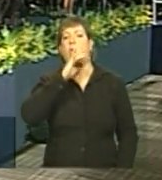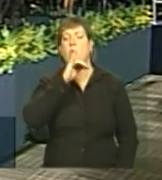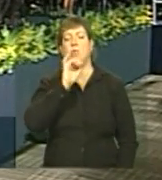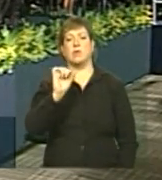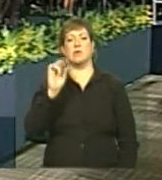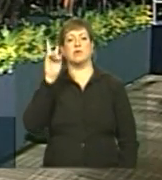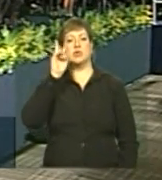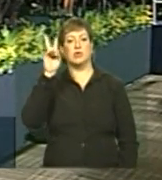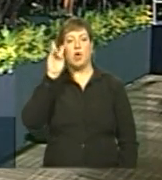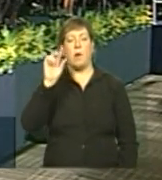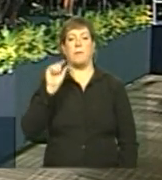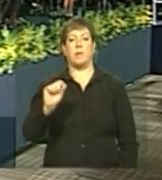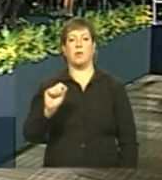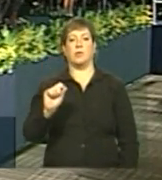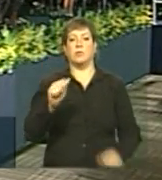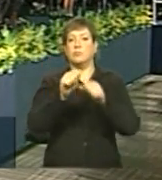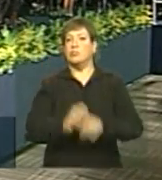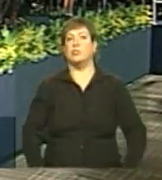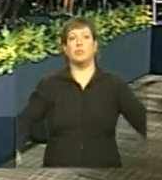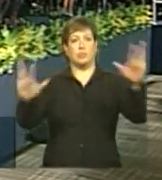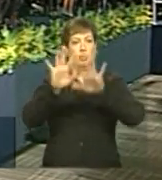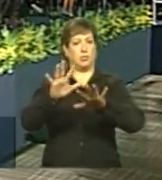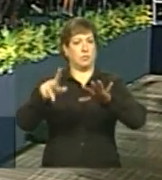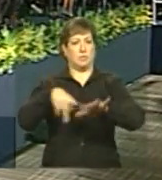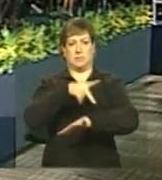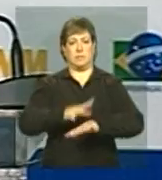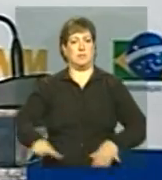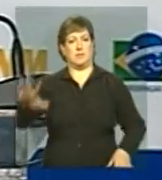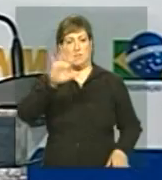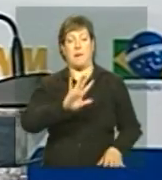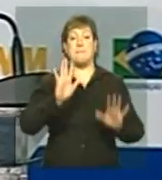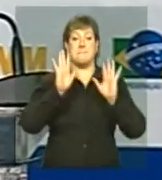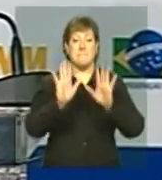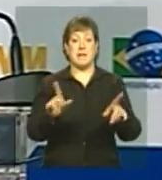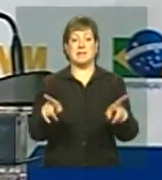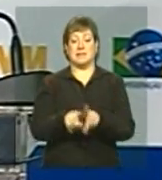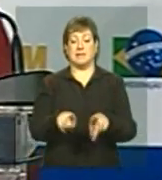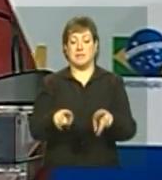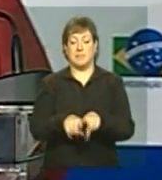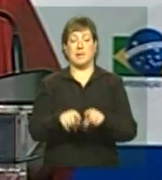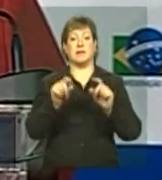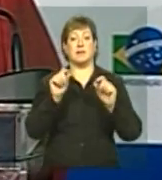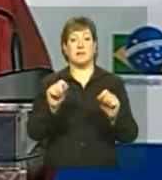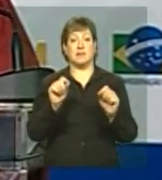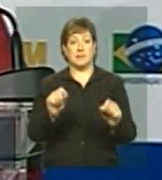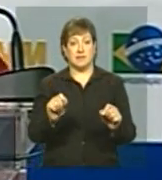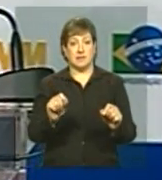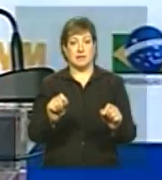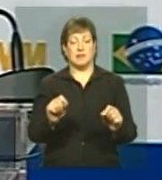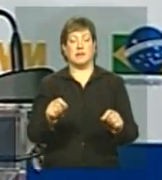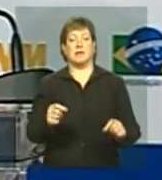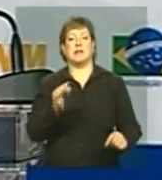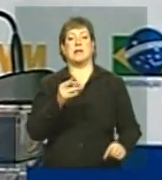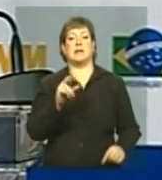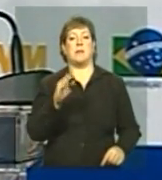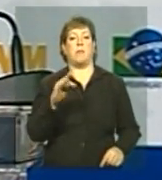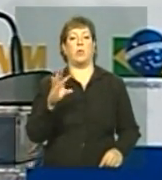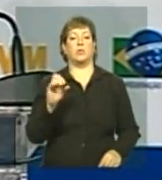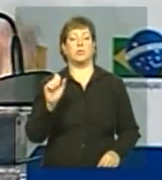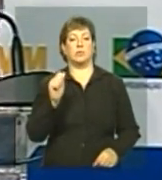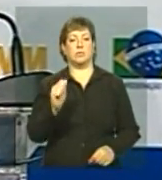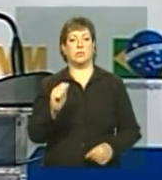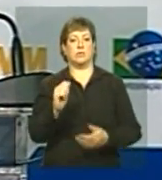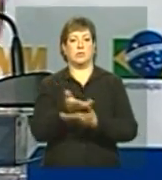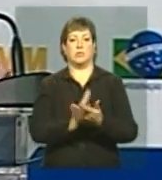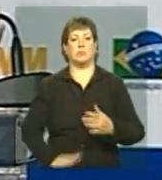da distribuição da federação, ela é ruim também do ponto de vista da distribuição social dos tributos.